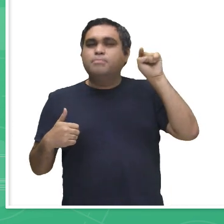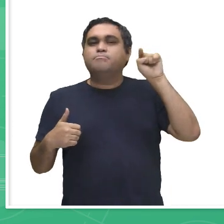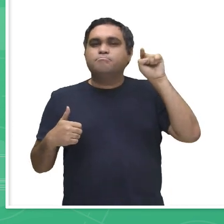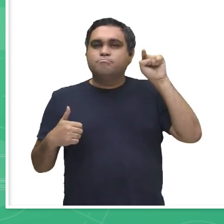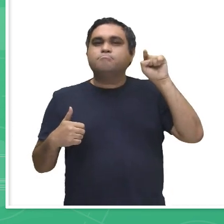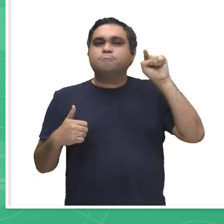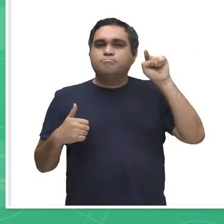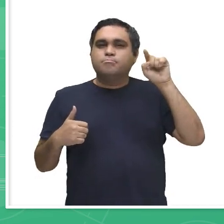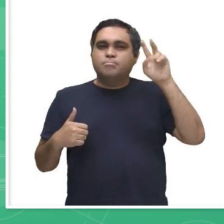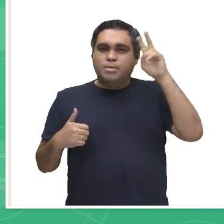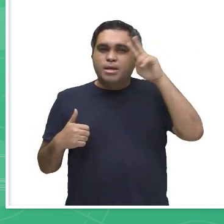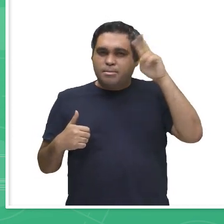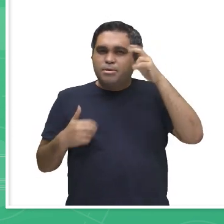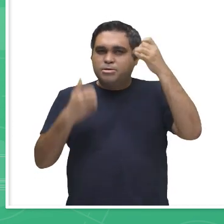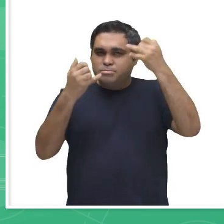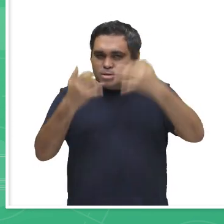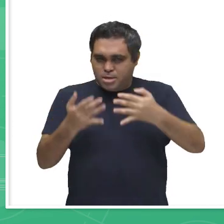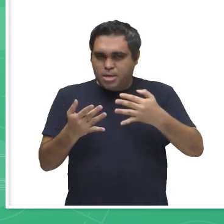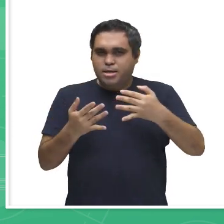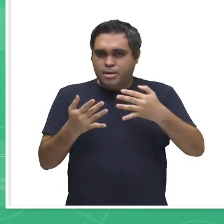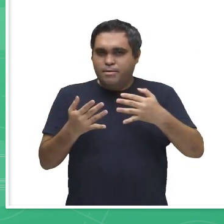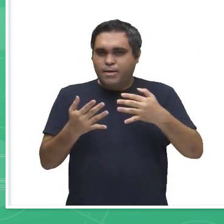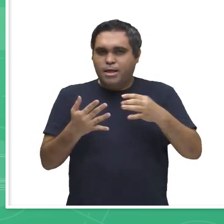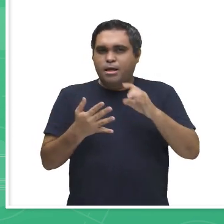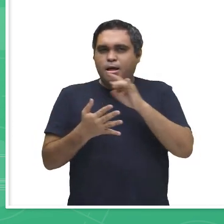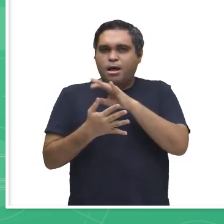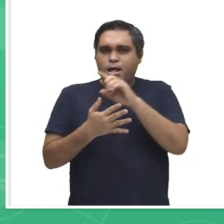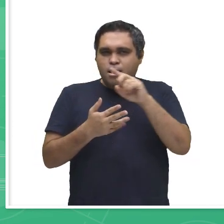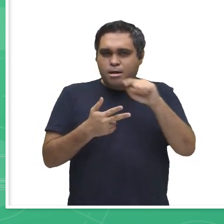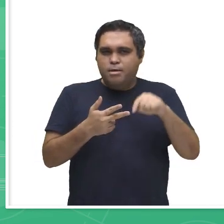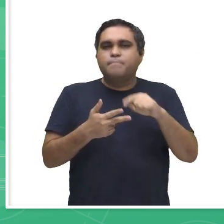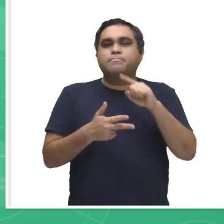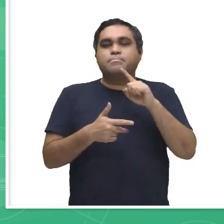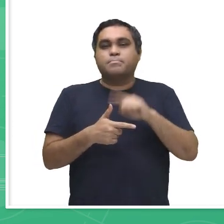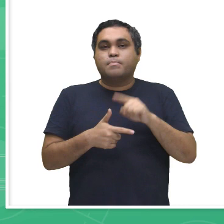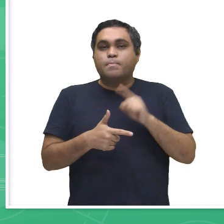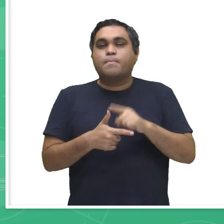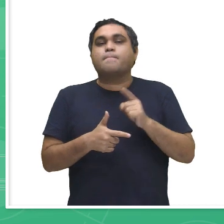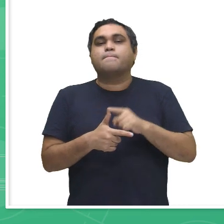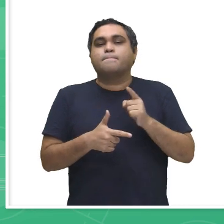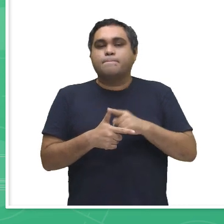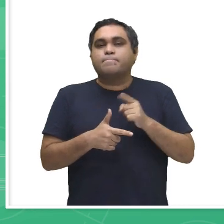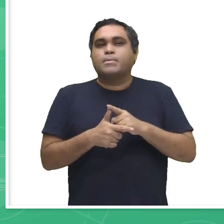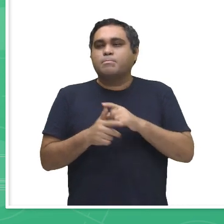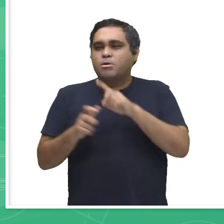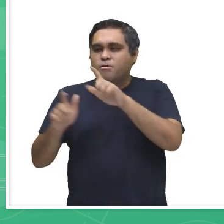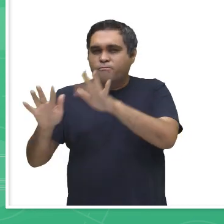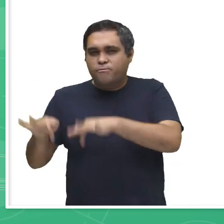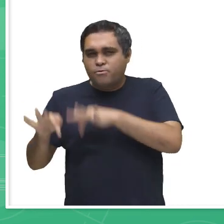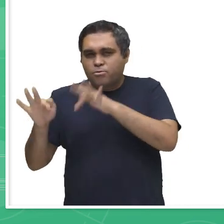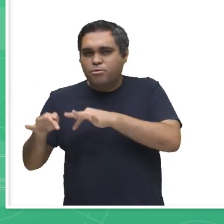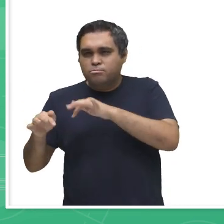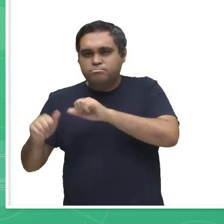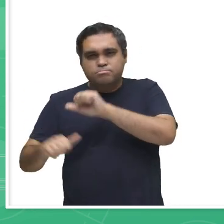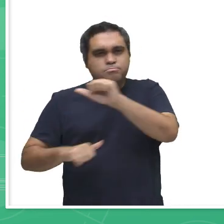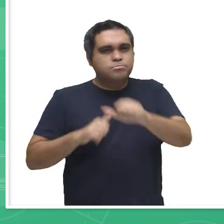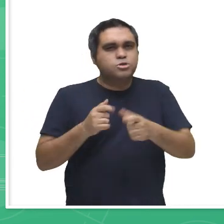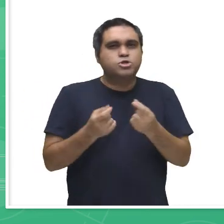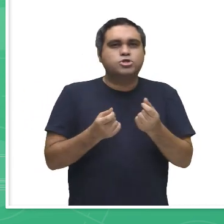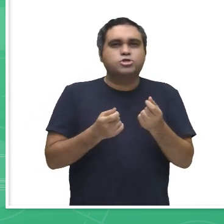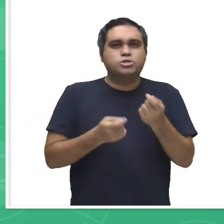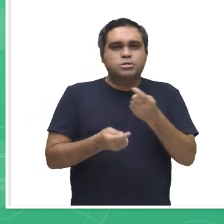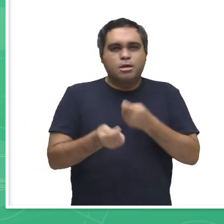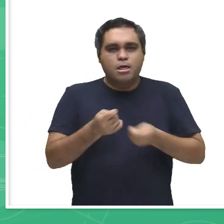destacam. Lembram que eu falei de uma por uma para vocês? Que foi a passagem do feudalismo para o capitalismo. Que mais?